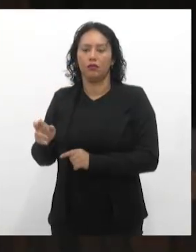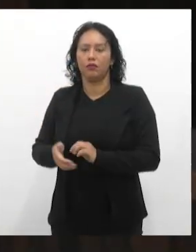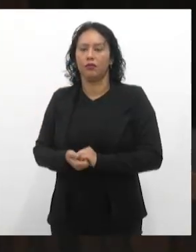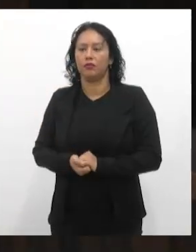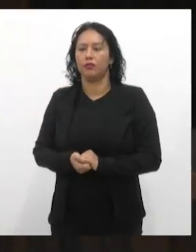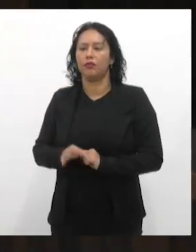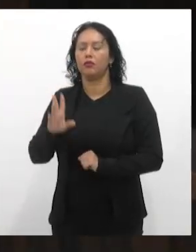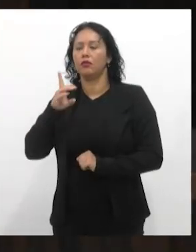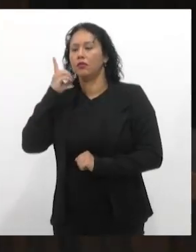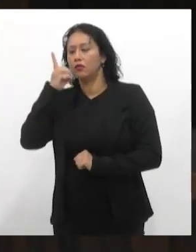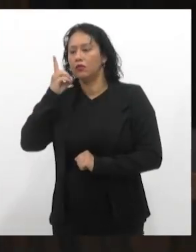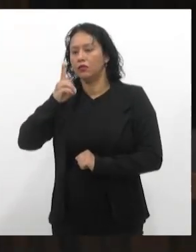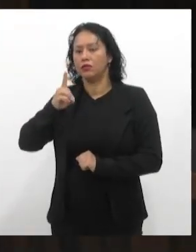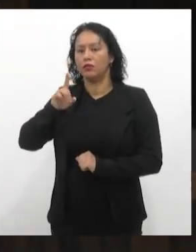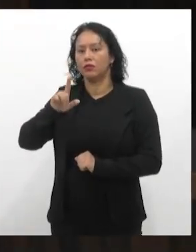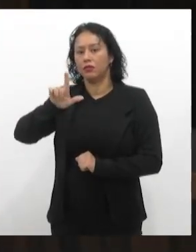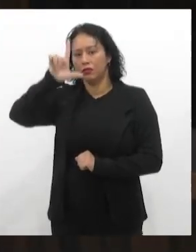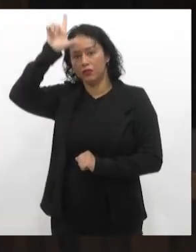Deputado Luiz Paulo.